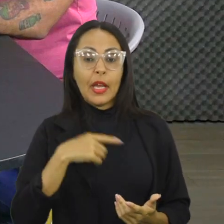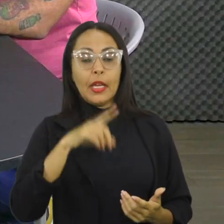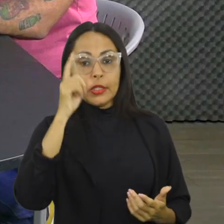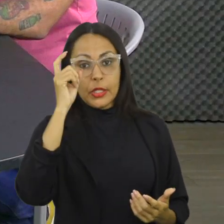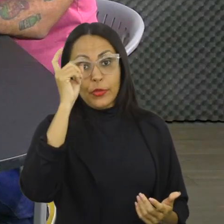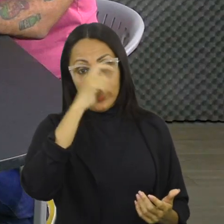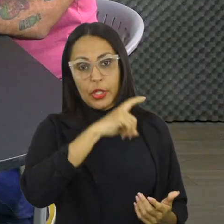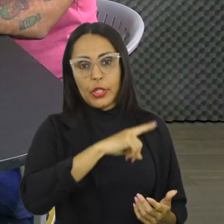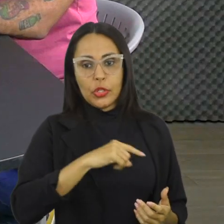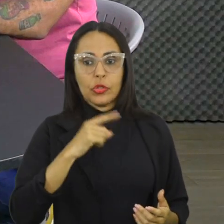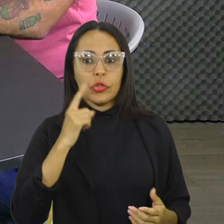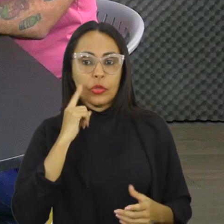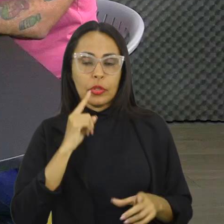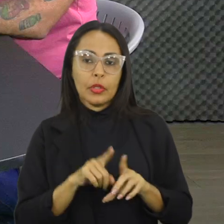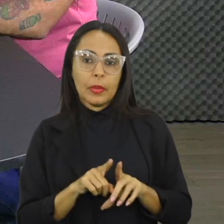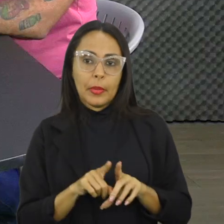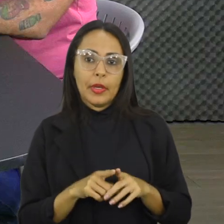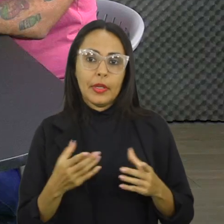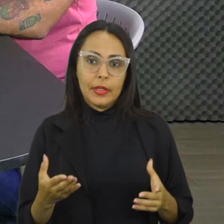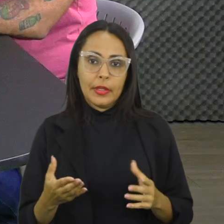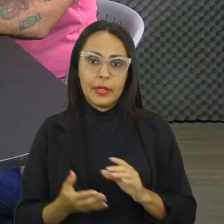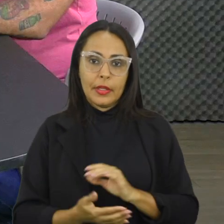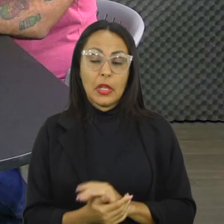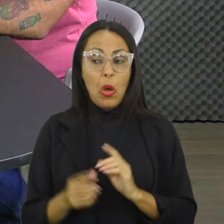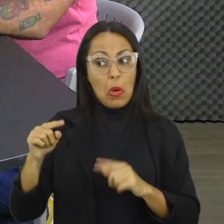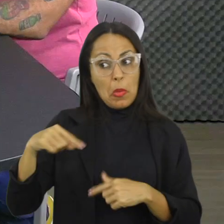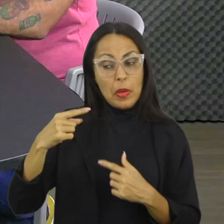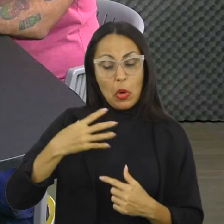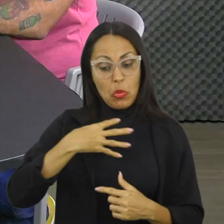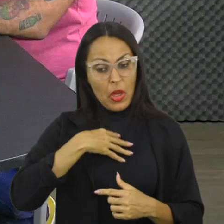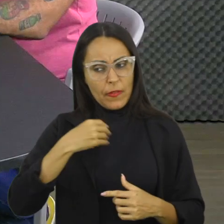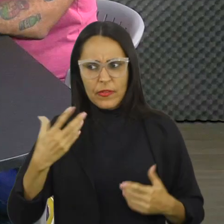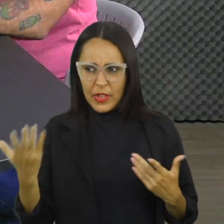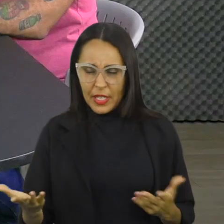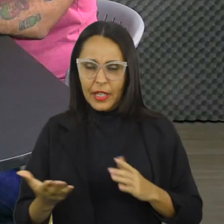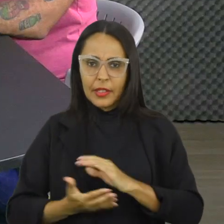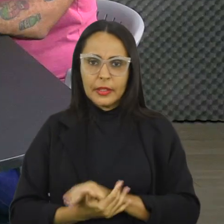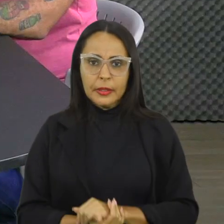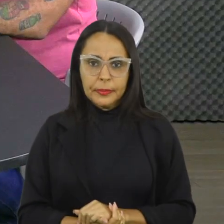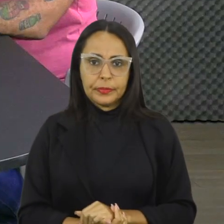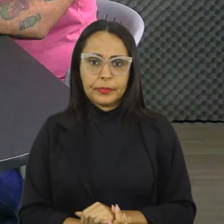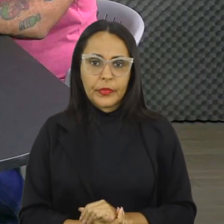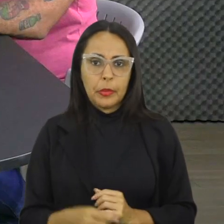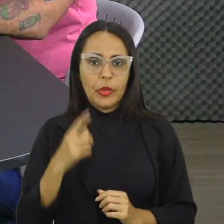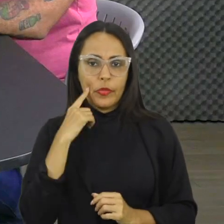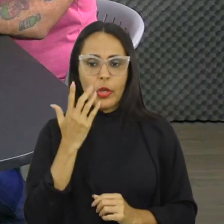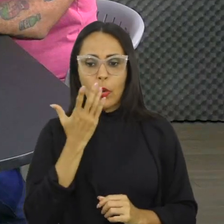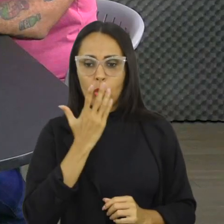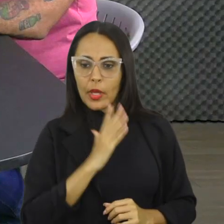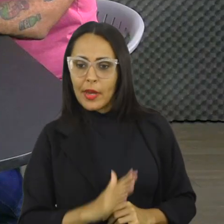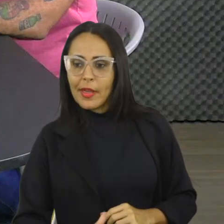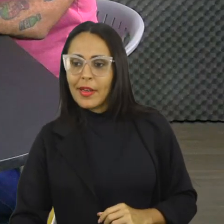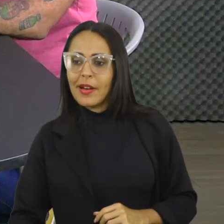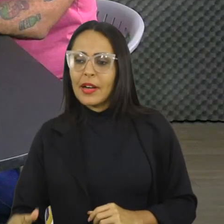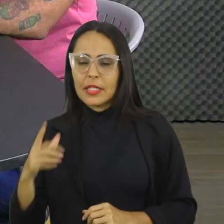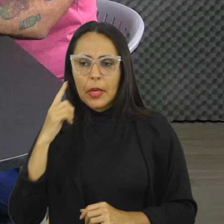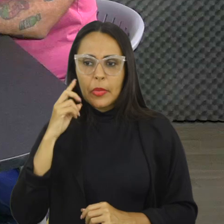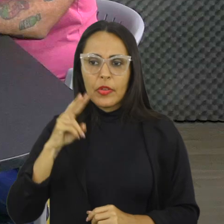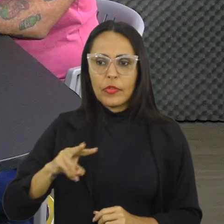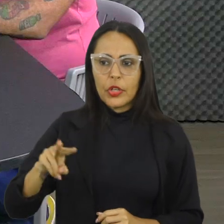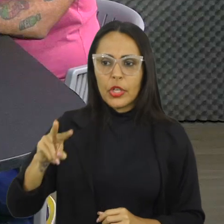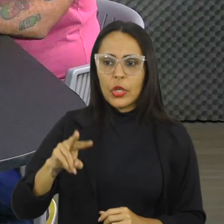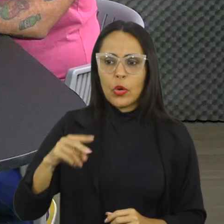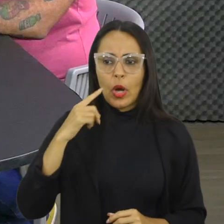pai receber a correção da filha, né? Sim, é difícil para o cara que me viu criança